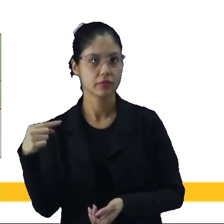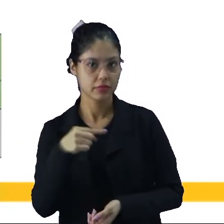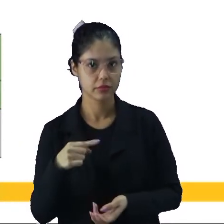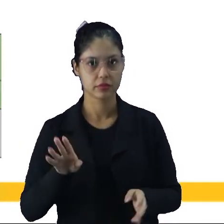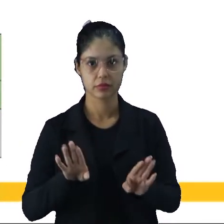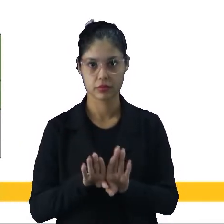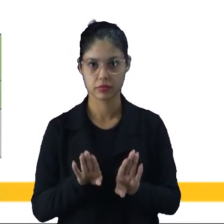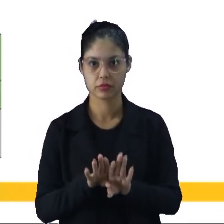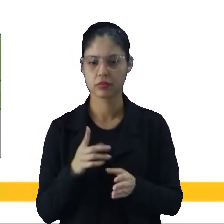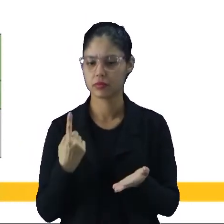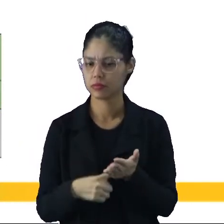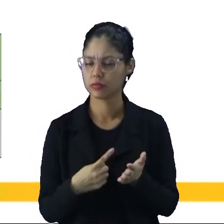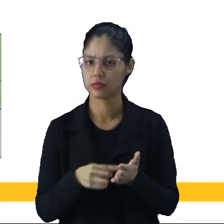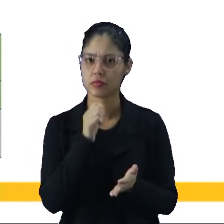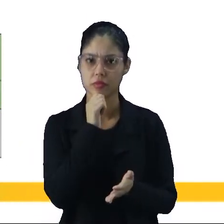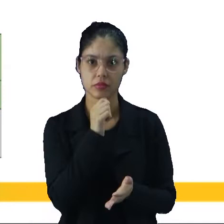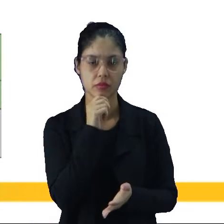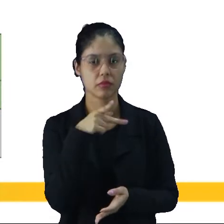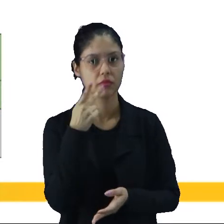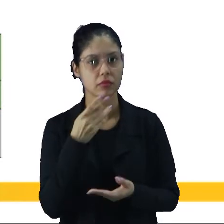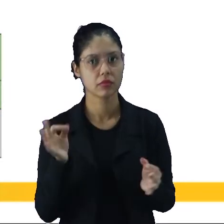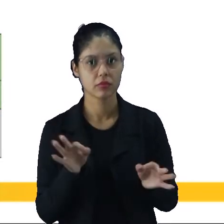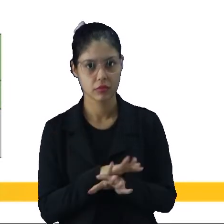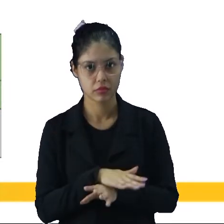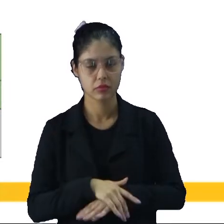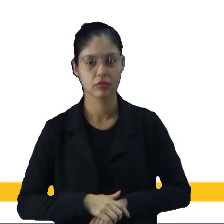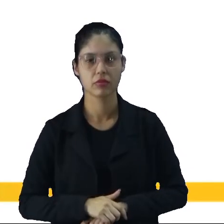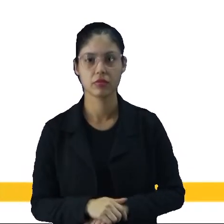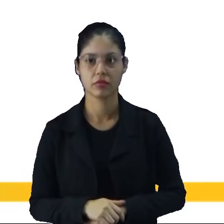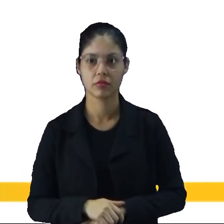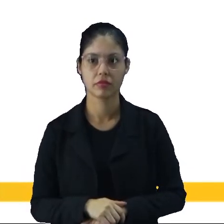tá? Considerando o que a gente acabou de falar.